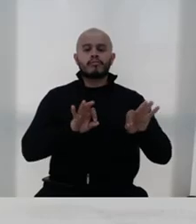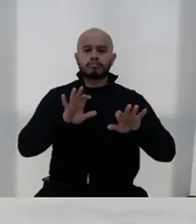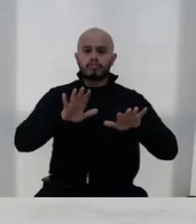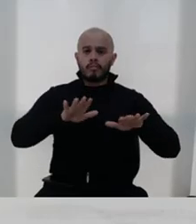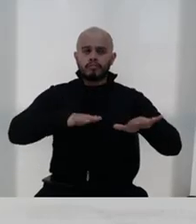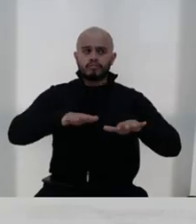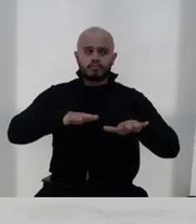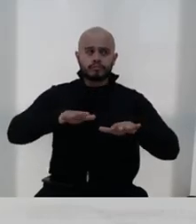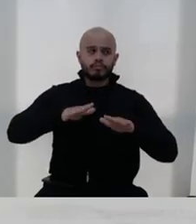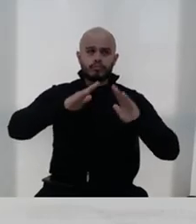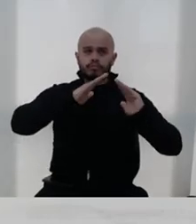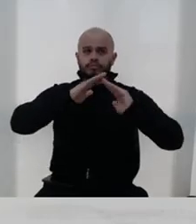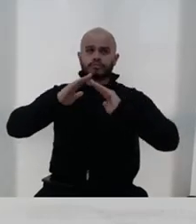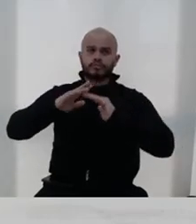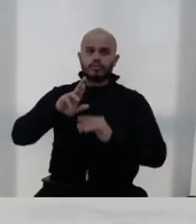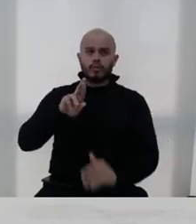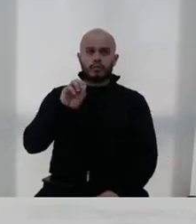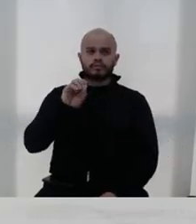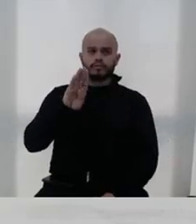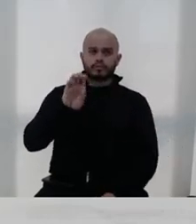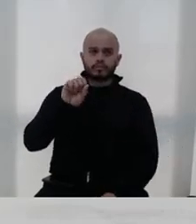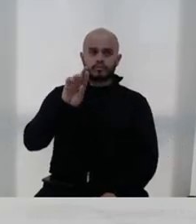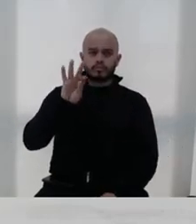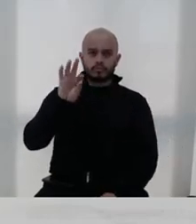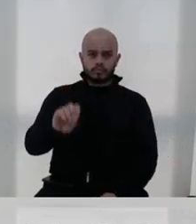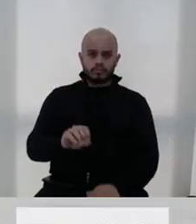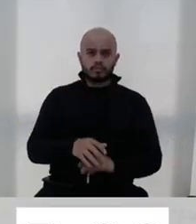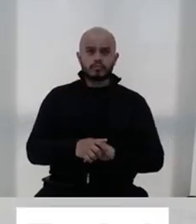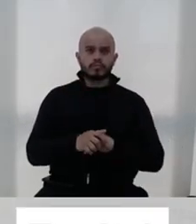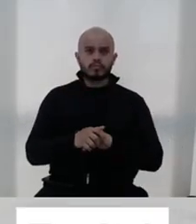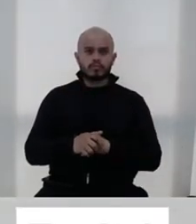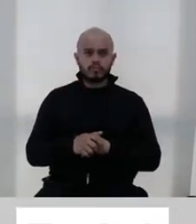Benedito Roberto Barbosa, tem a palavra pelo prazo regimental de 5 minutos.